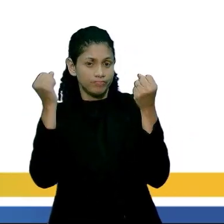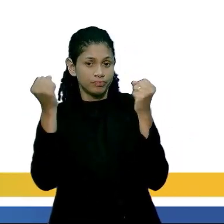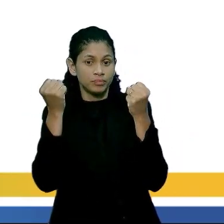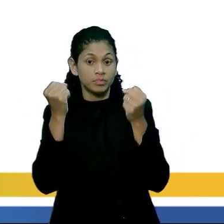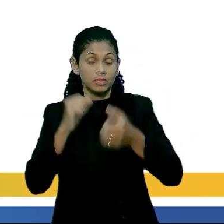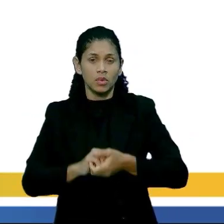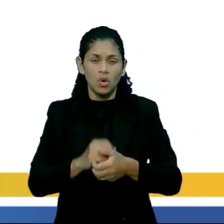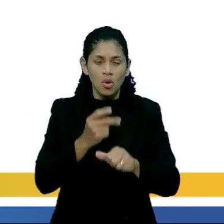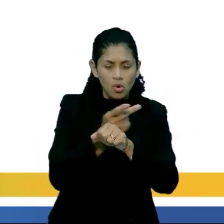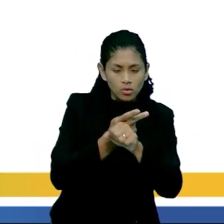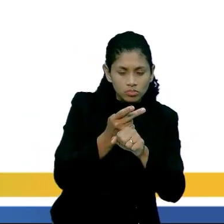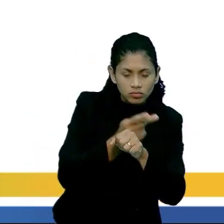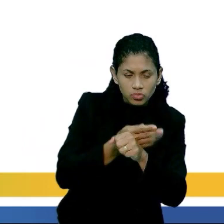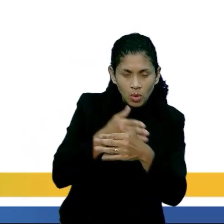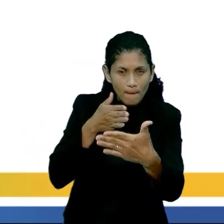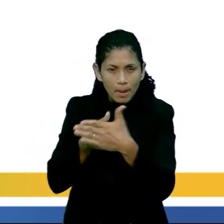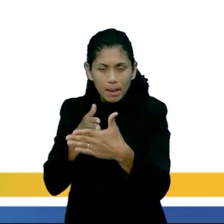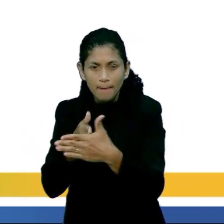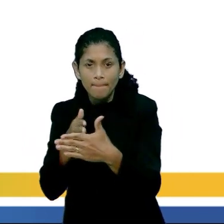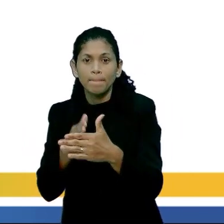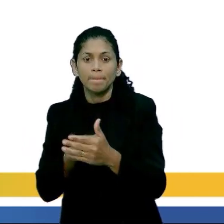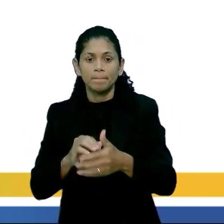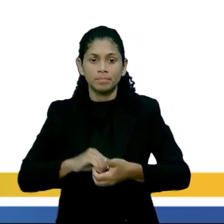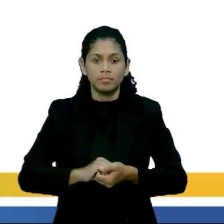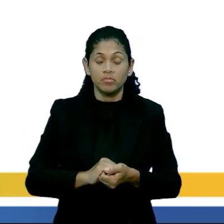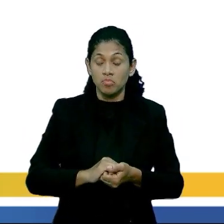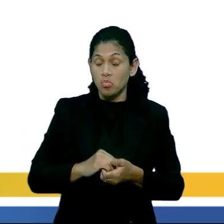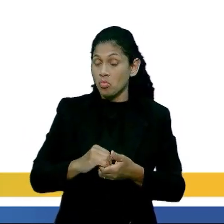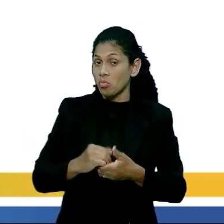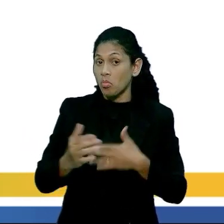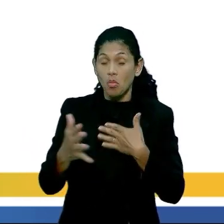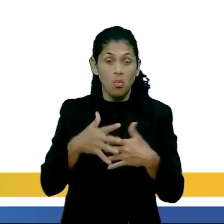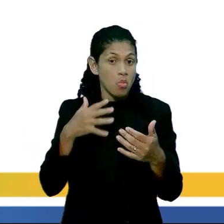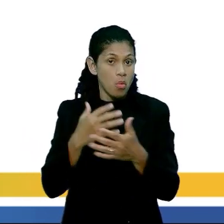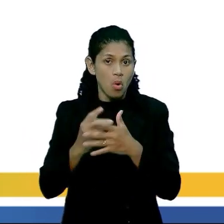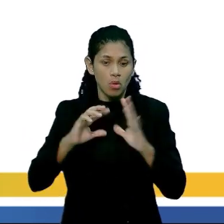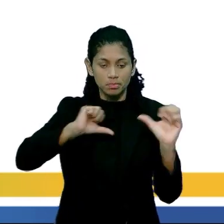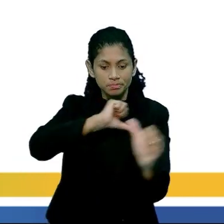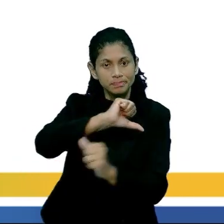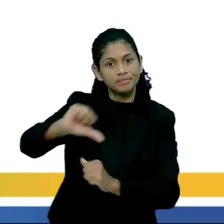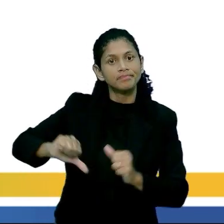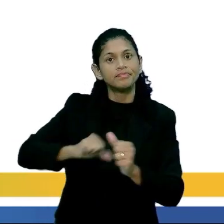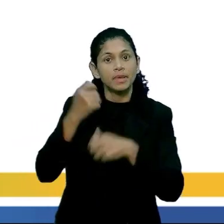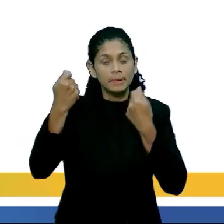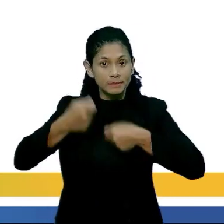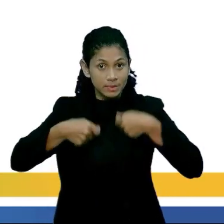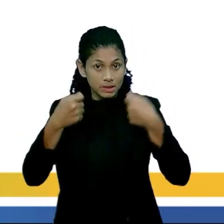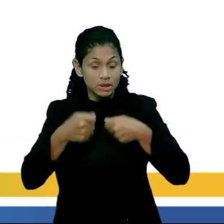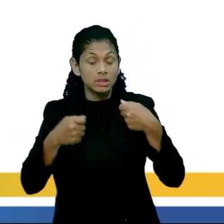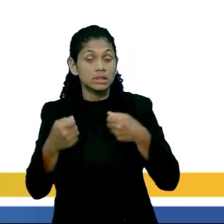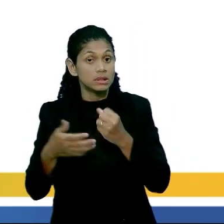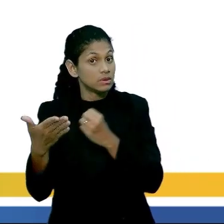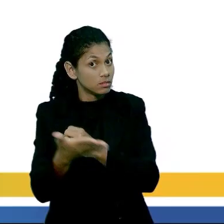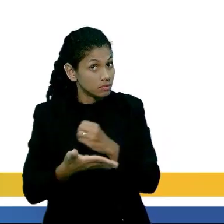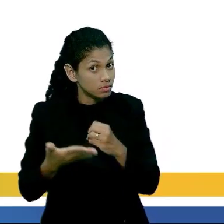intervir na máquina. Sendo assim, toda e qualquer alteração deve levar em consideração os princípios citados,